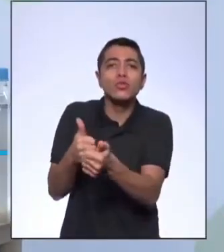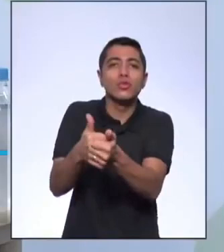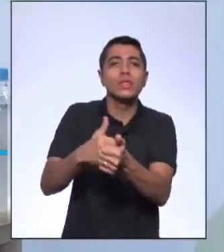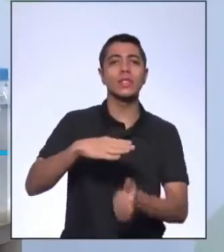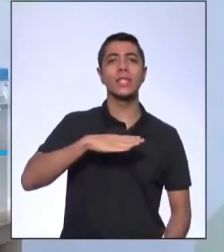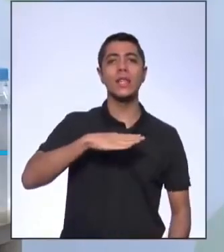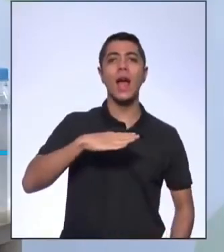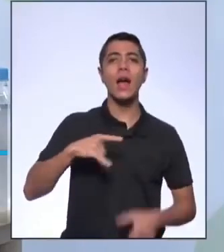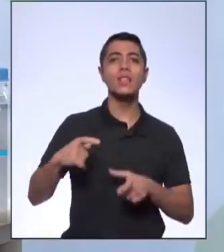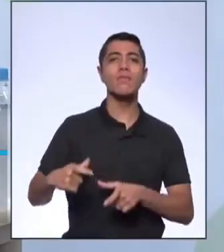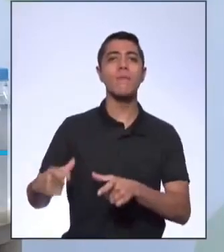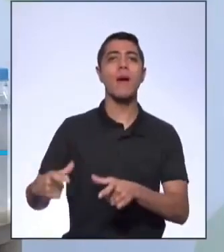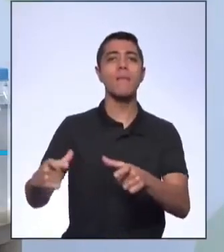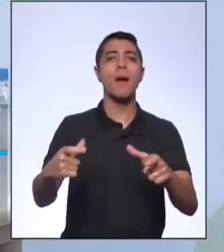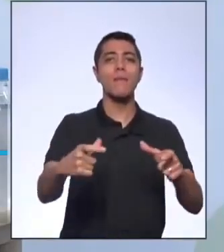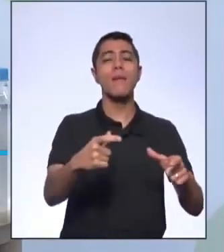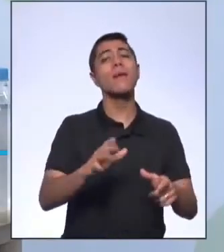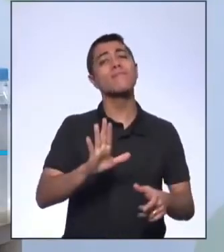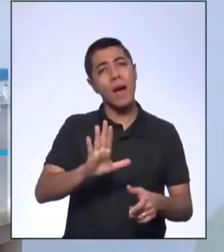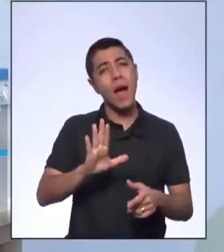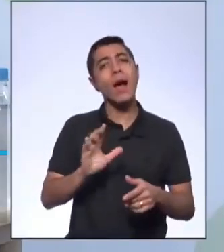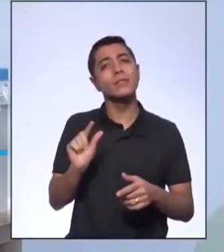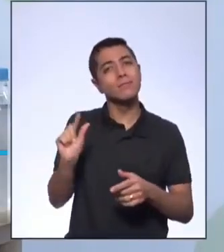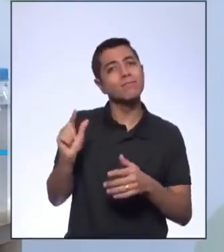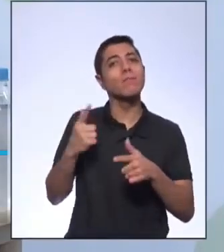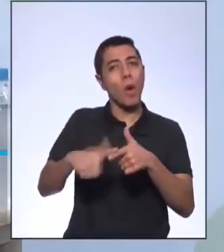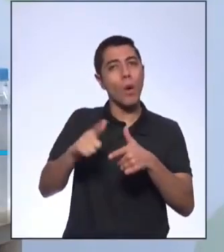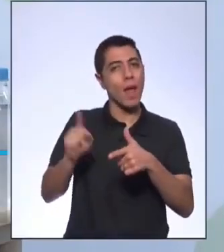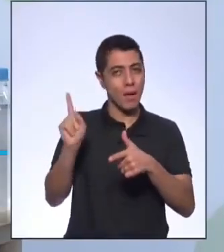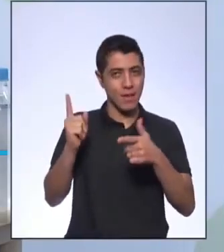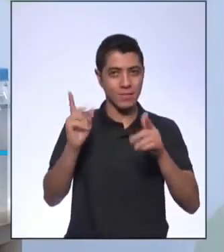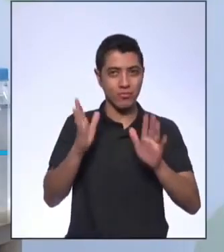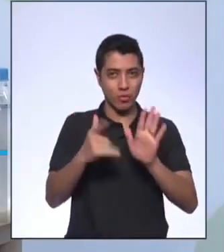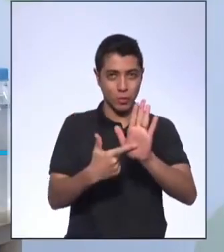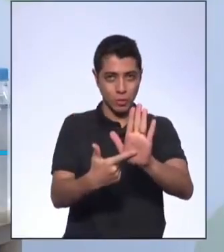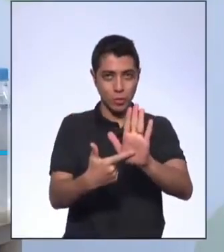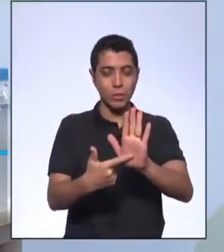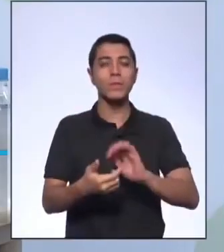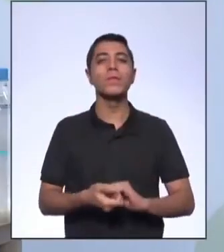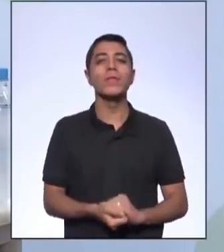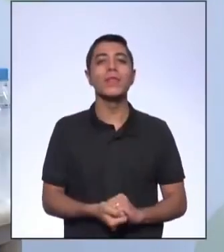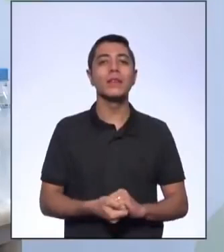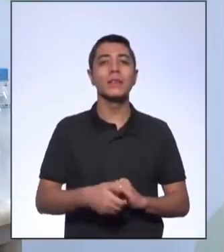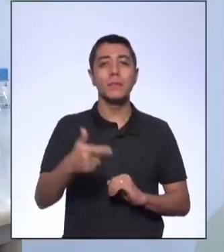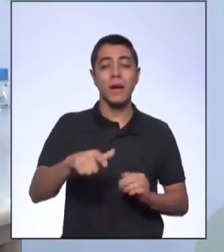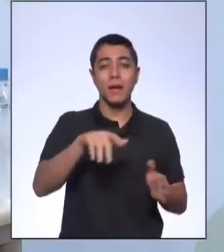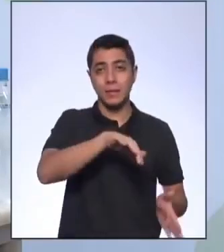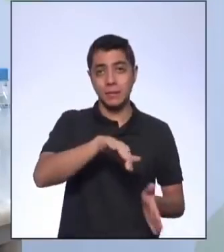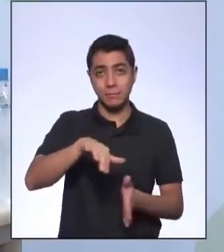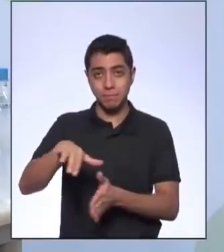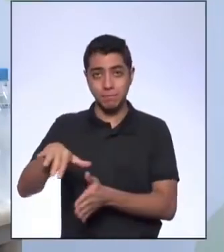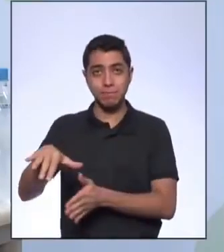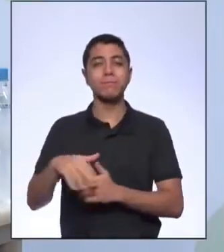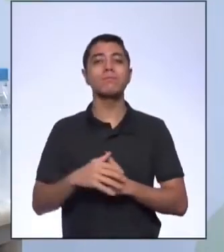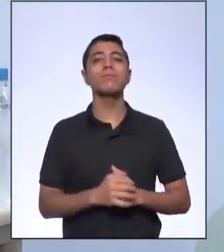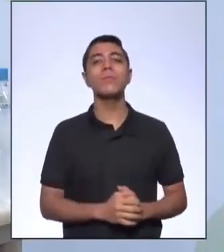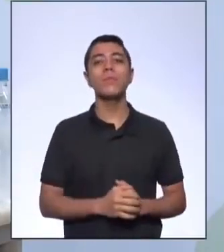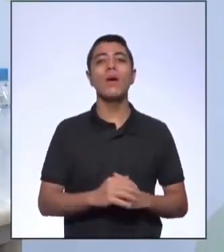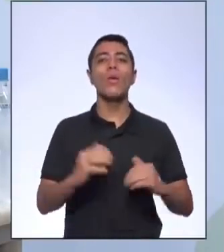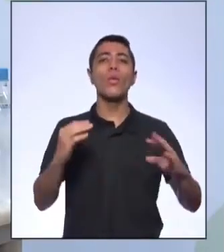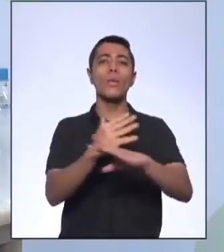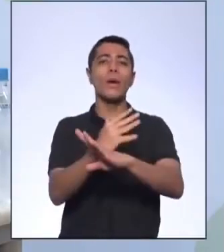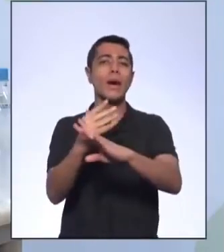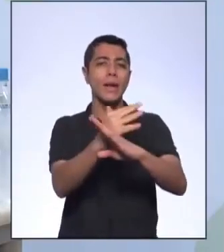a esses complicadores aí tá bom uma segunda-feira aqui Urbana que nós temos aí são as capitais regionais tá